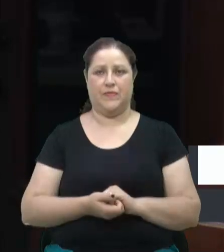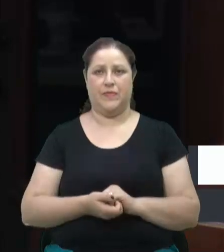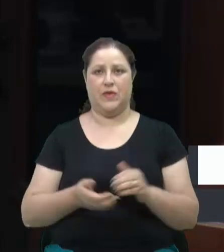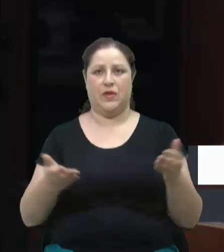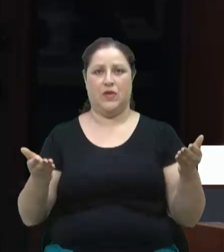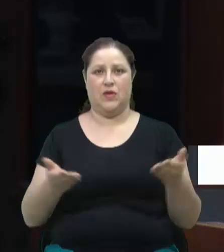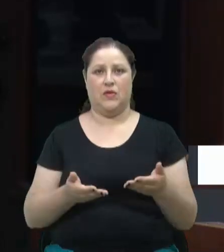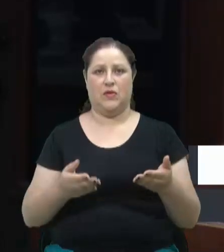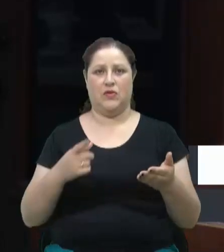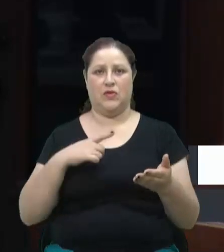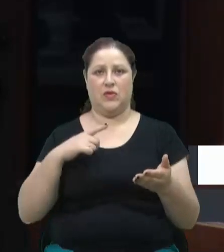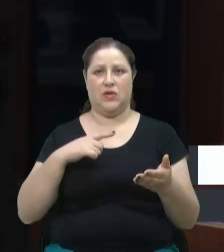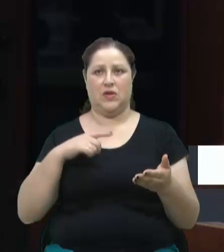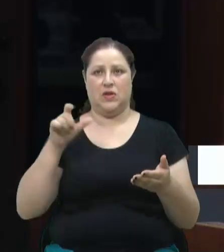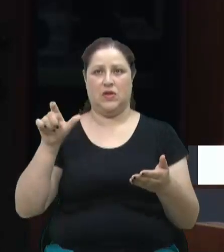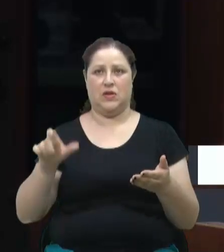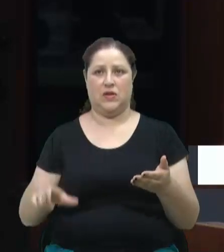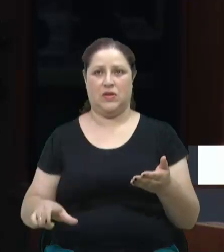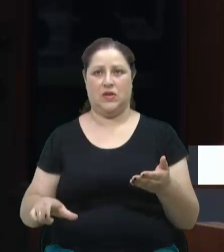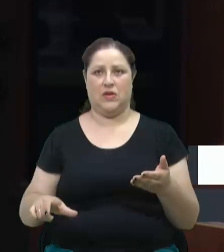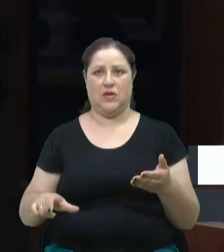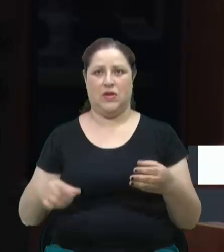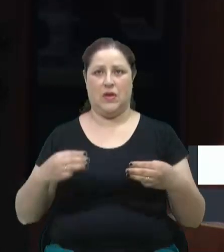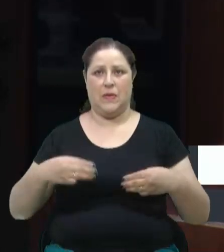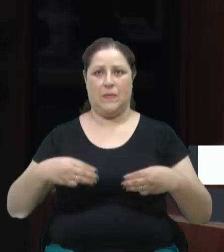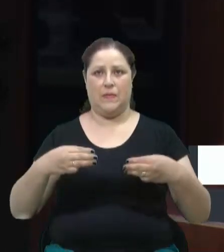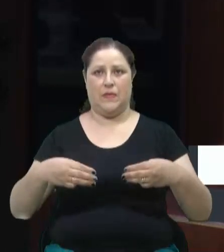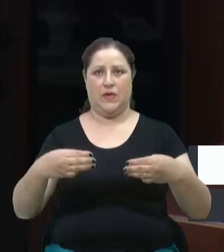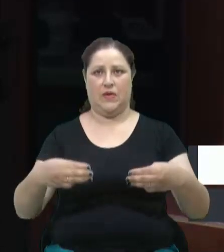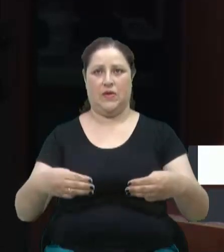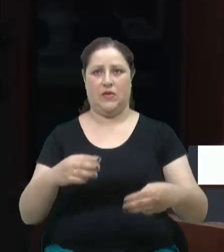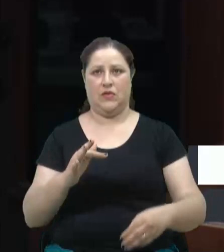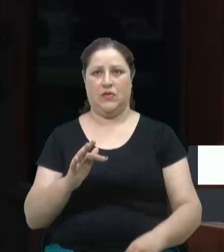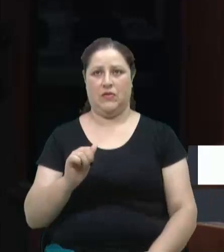hoje um ministro da Fazenda muito criativo.